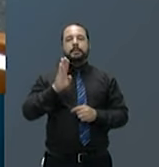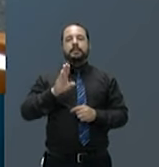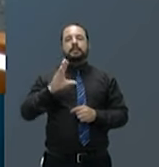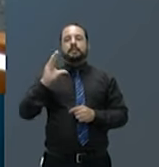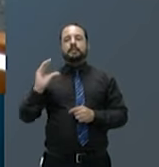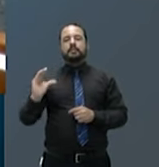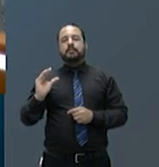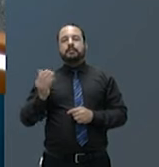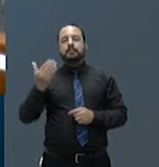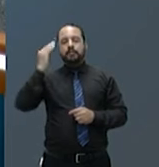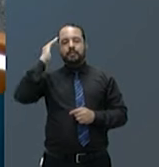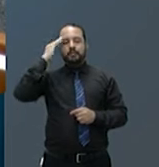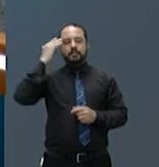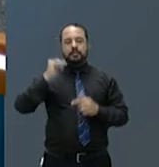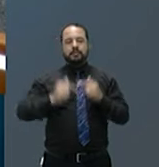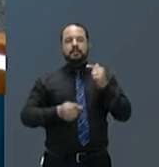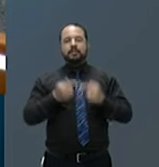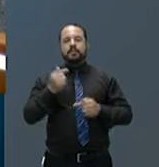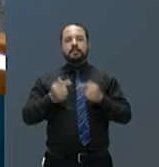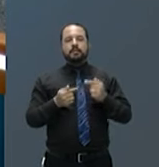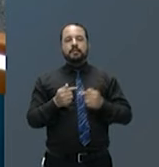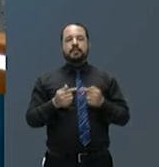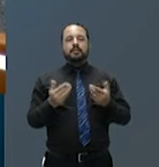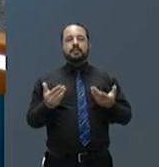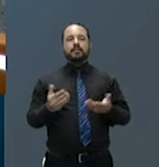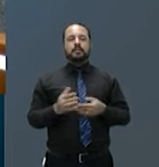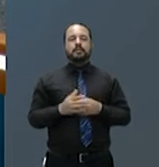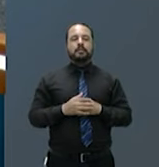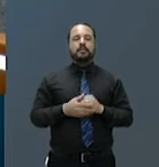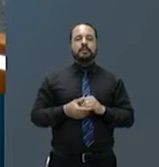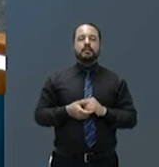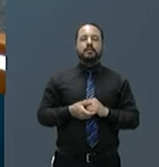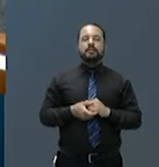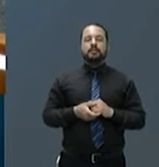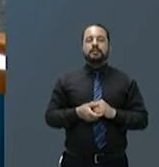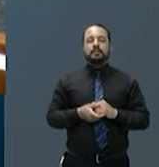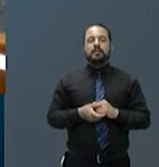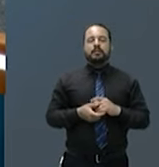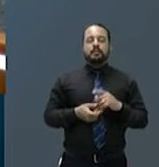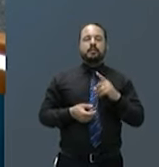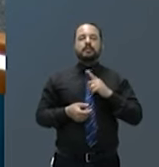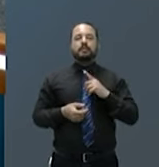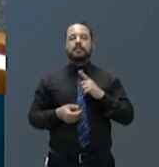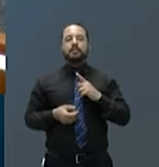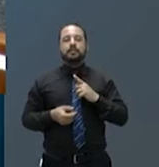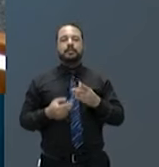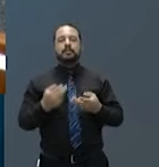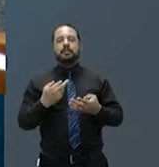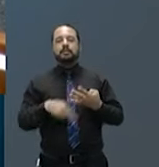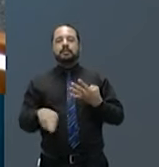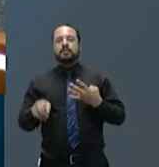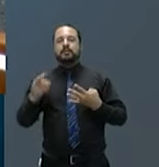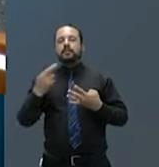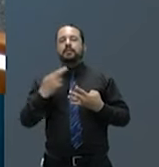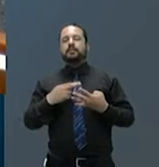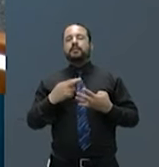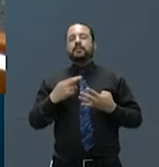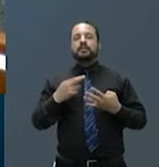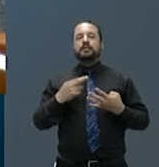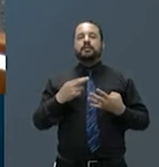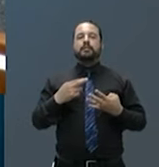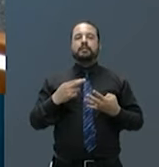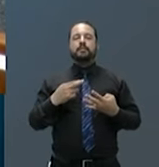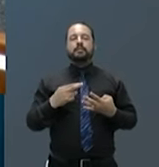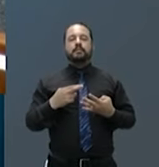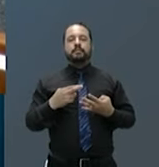aqui é sobre a correta aplicação da multa, que deve incidir em recurso protelatório ou que, de maneira